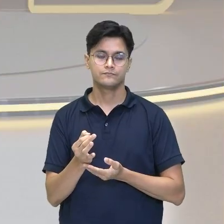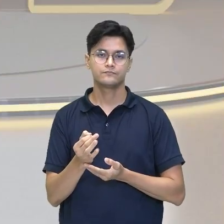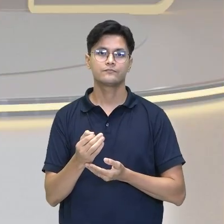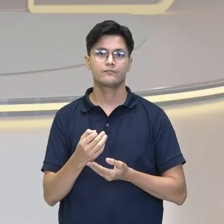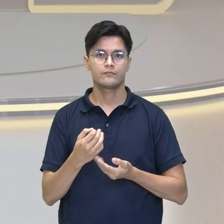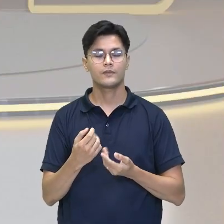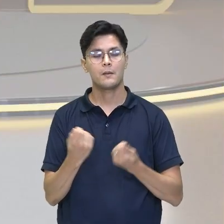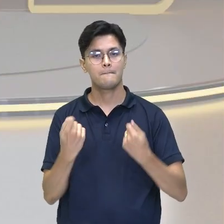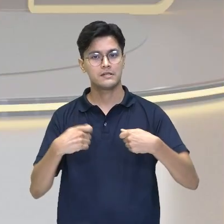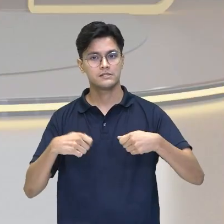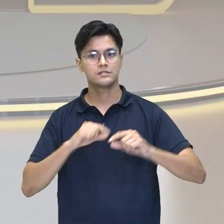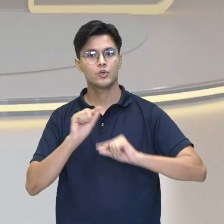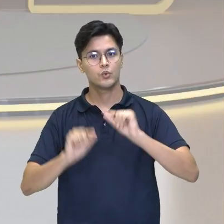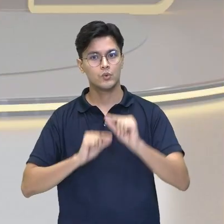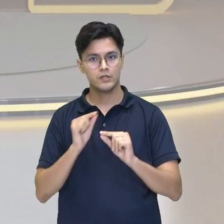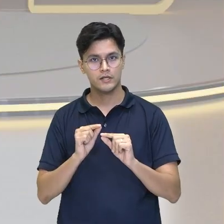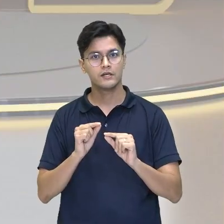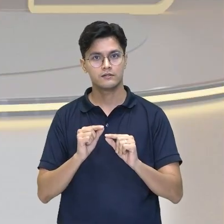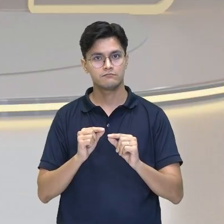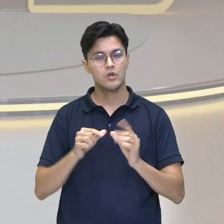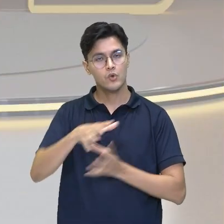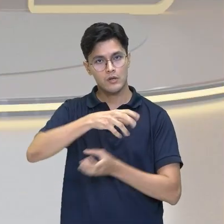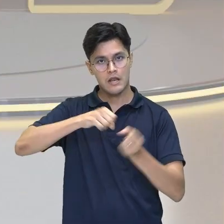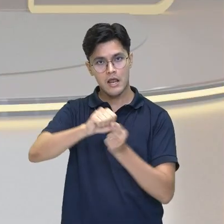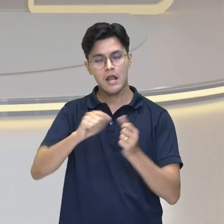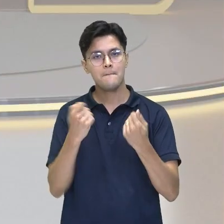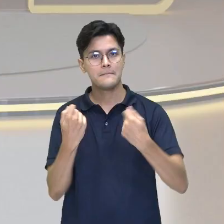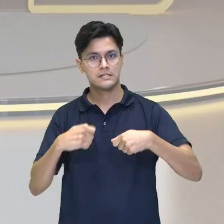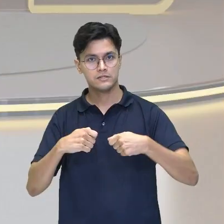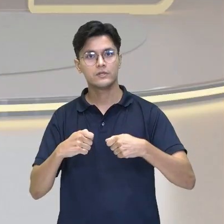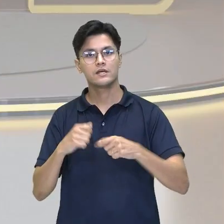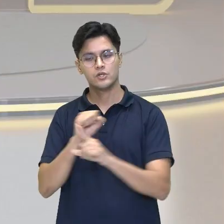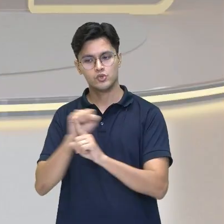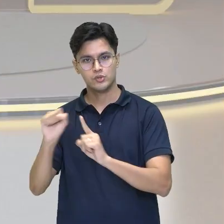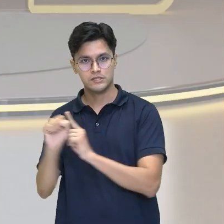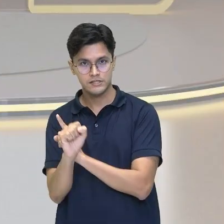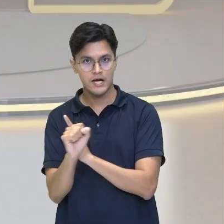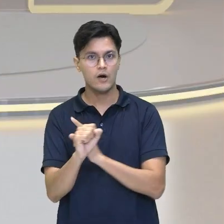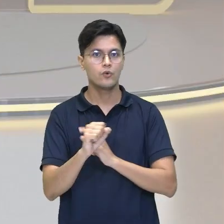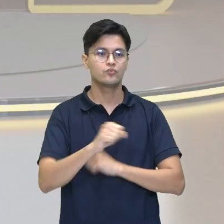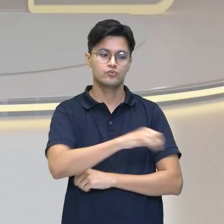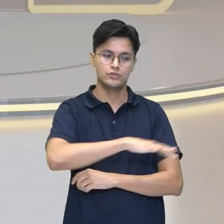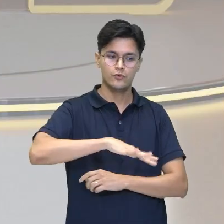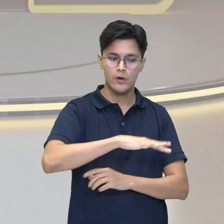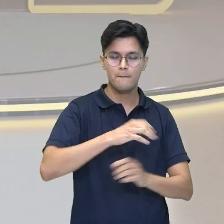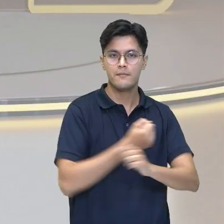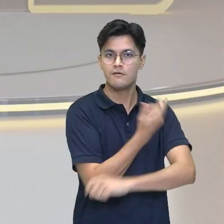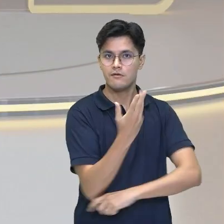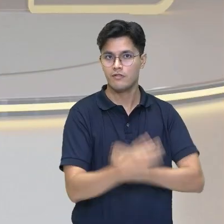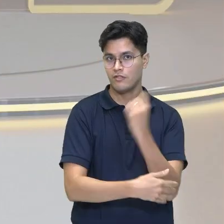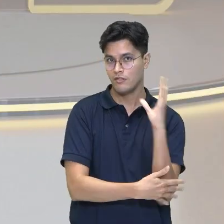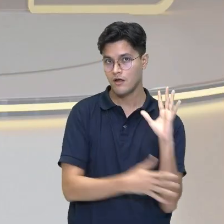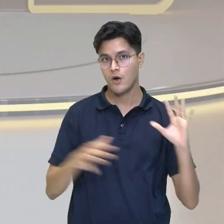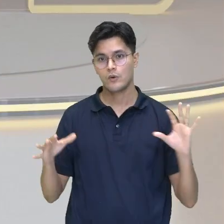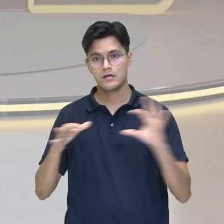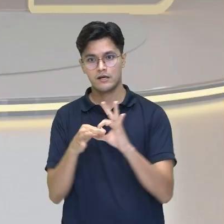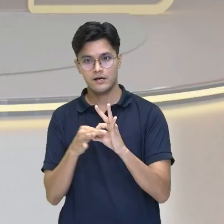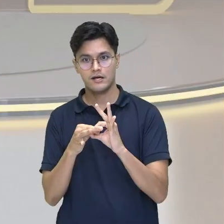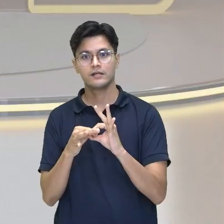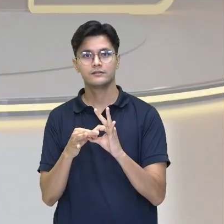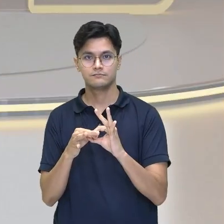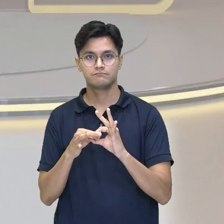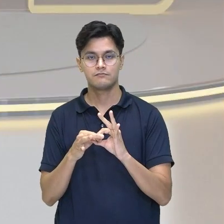Verdade. E sociais e ambientais, todas as peças da engrenagem, né, professor? Isso, porque elas têm que estar ligadas juntas. Senão não vai